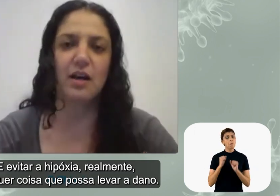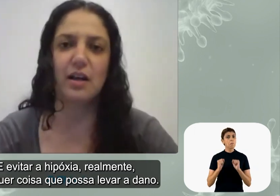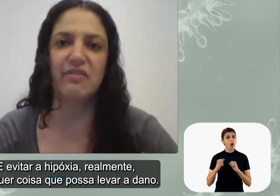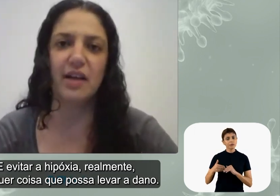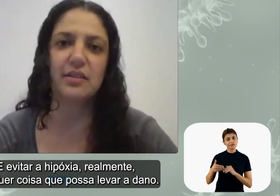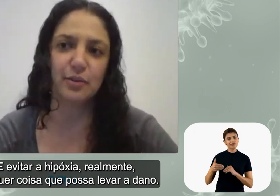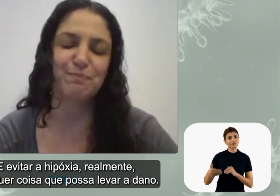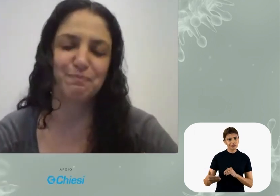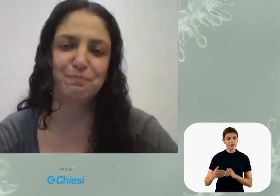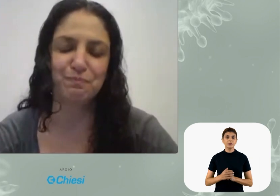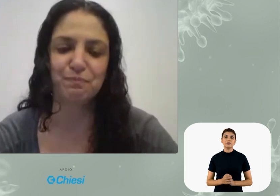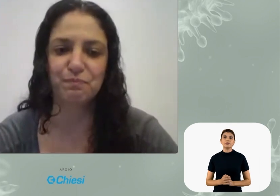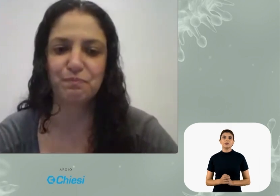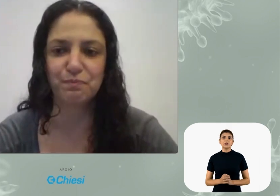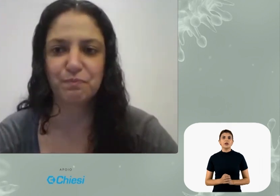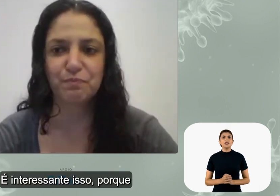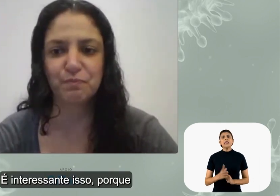levar a dano.